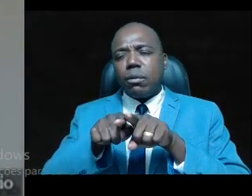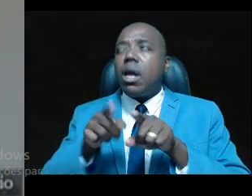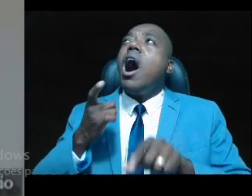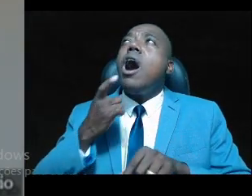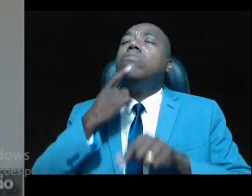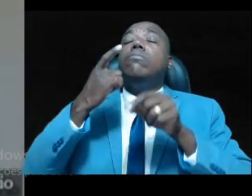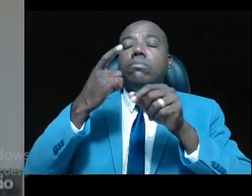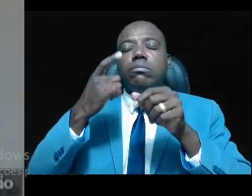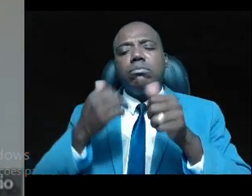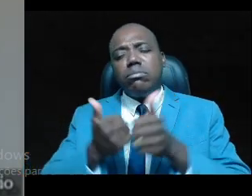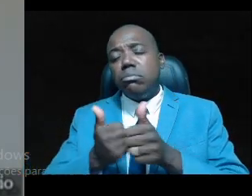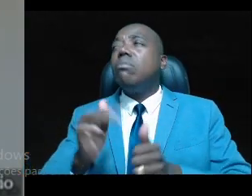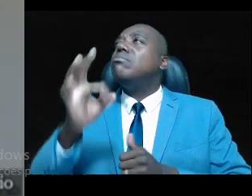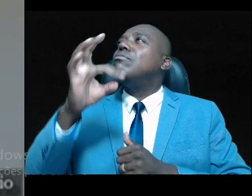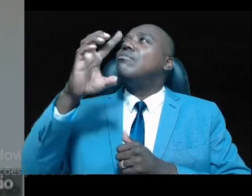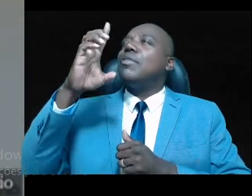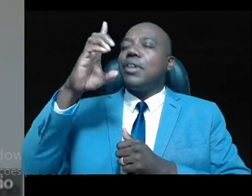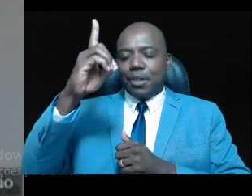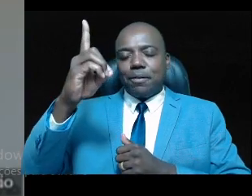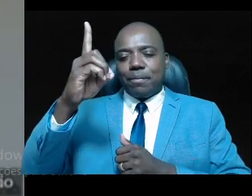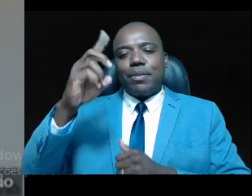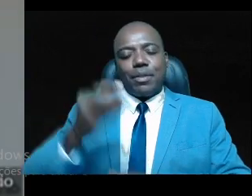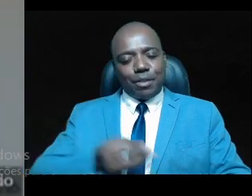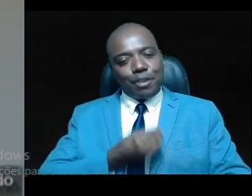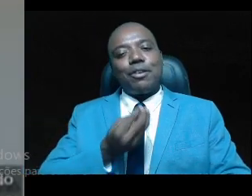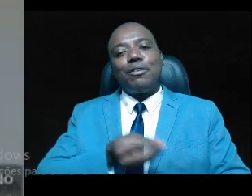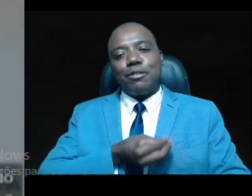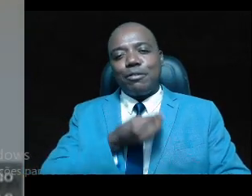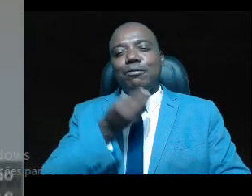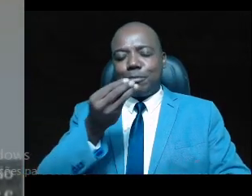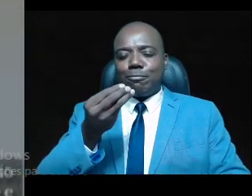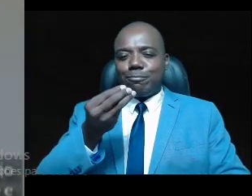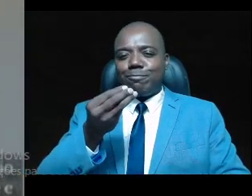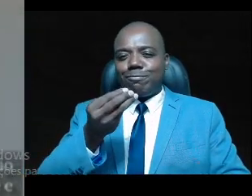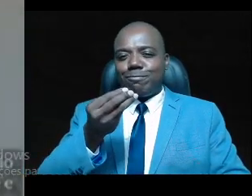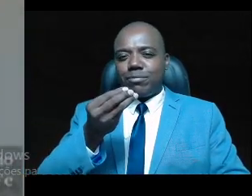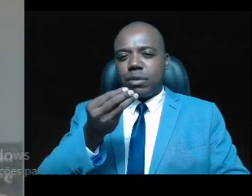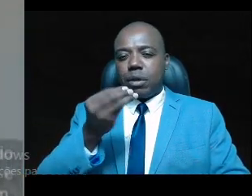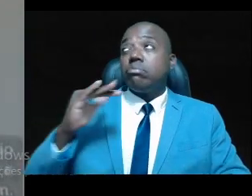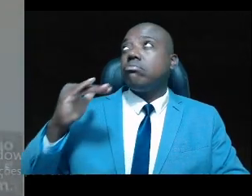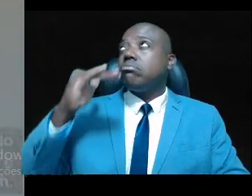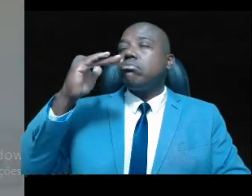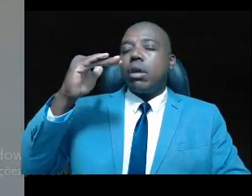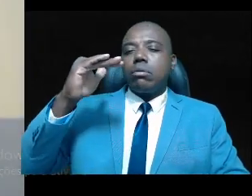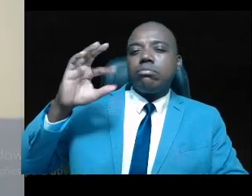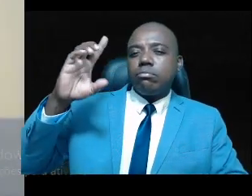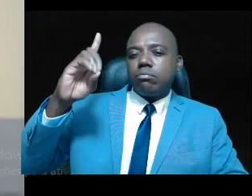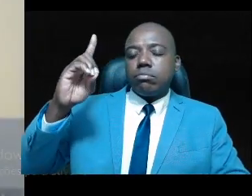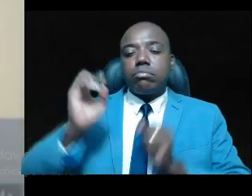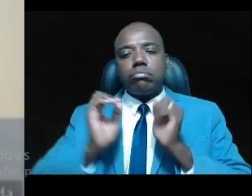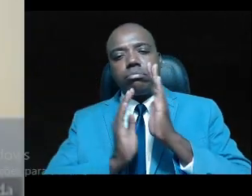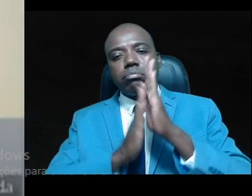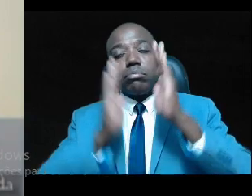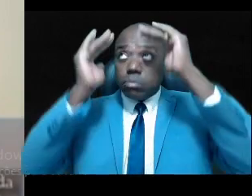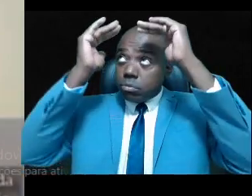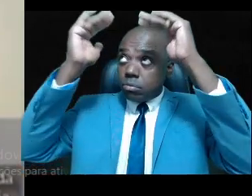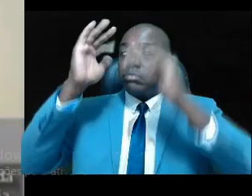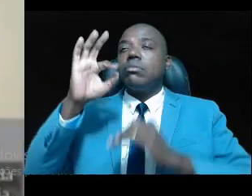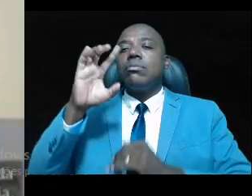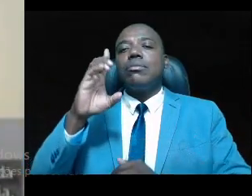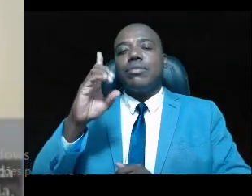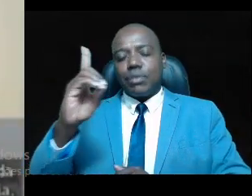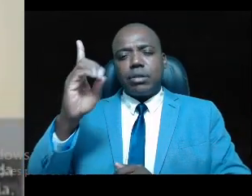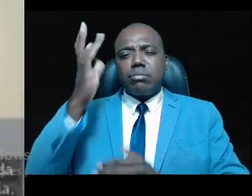creiam que Ele existe e é galardoador dos que o buscam. Pela